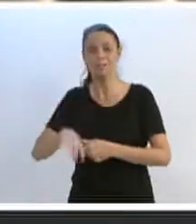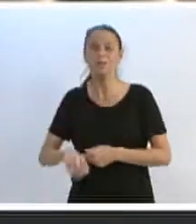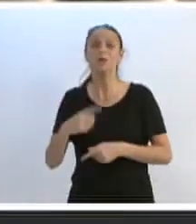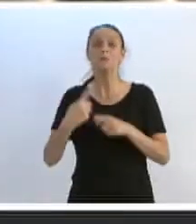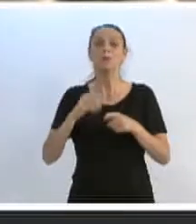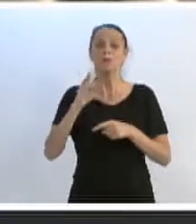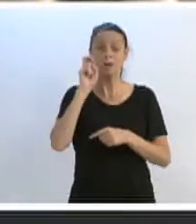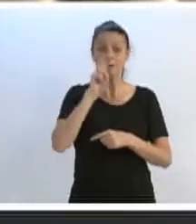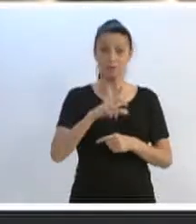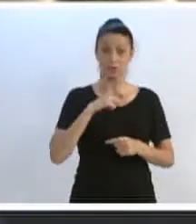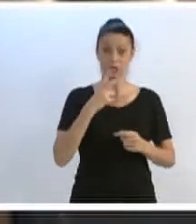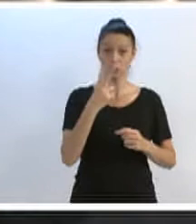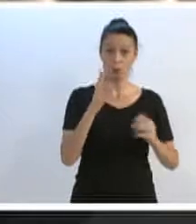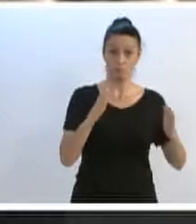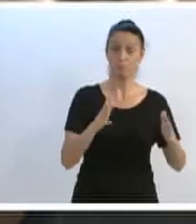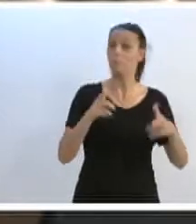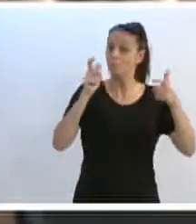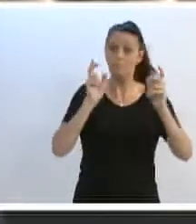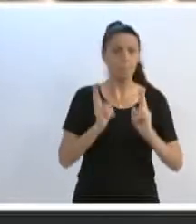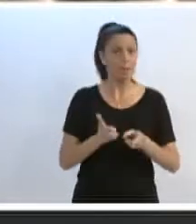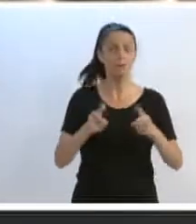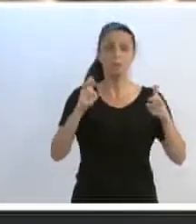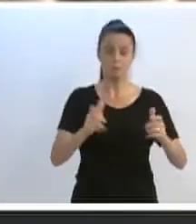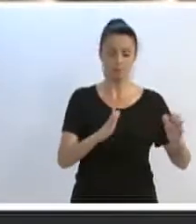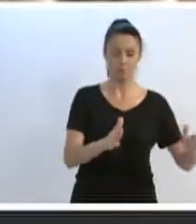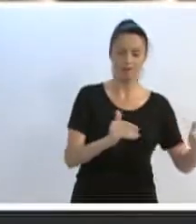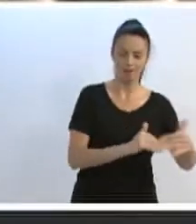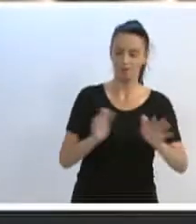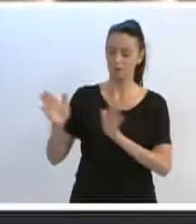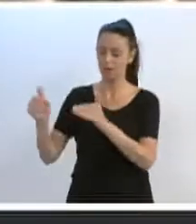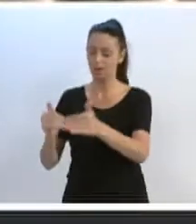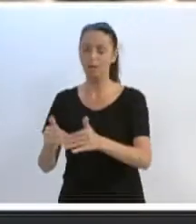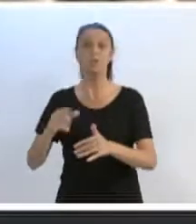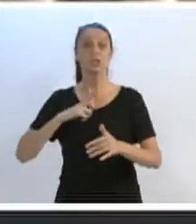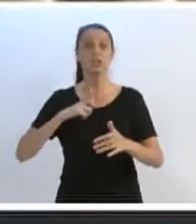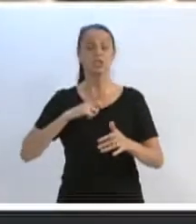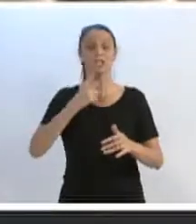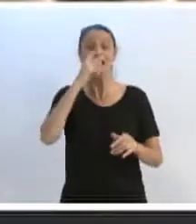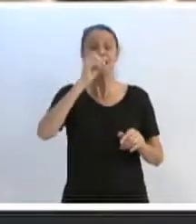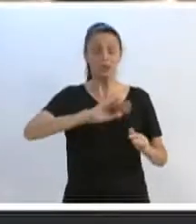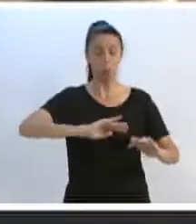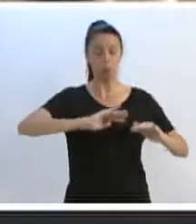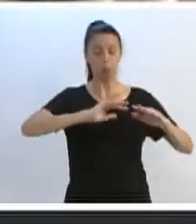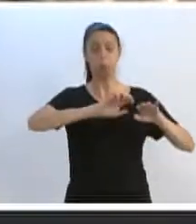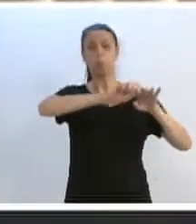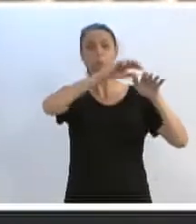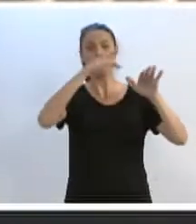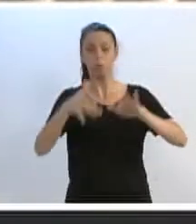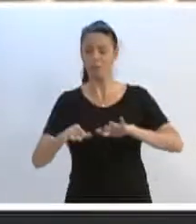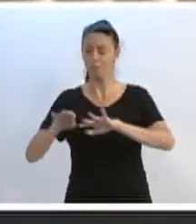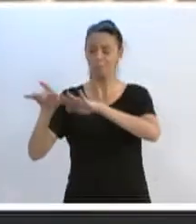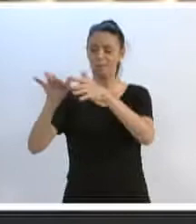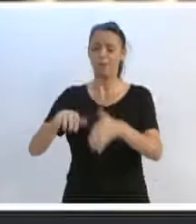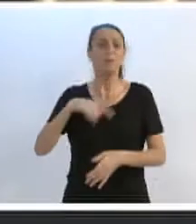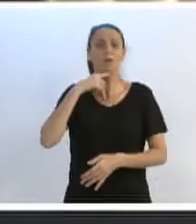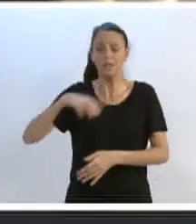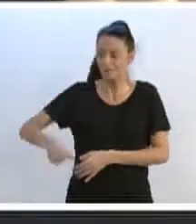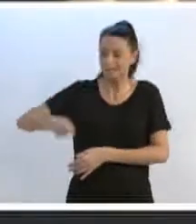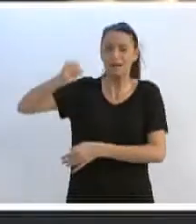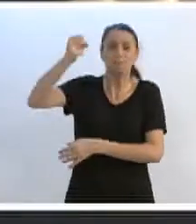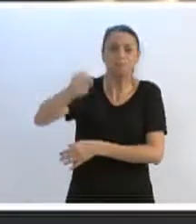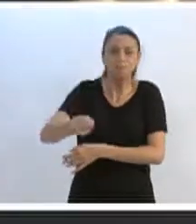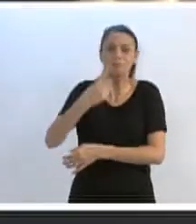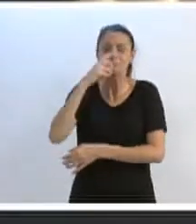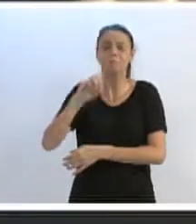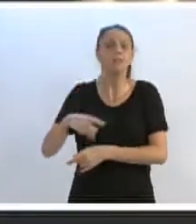duas caixas coletoras no mesmo local, transbordando de lixo, enfim, e as pessoas reclamando porque não conseguiam colocar mais lixo lá por causa disso,